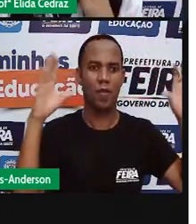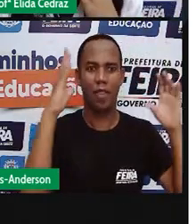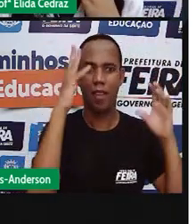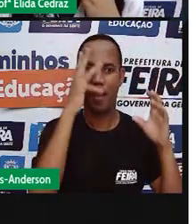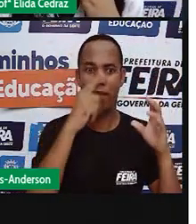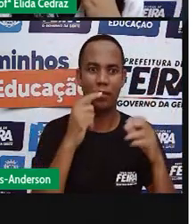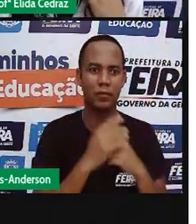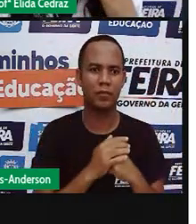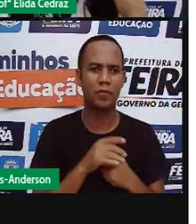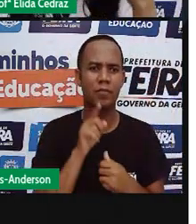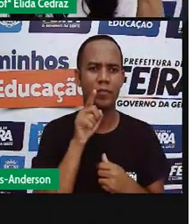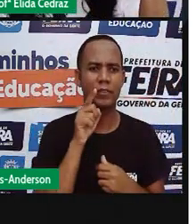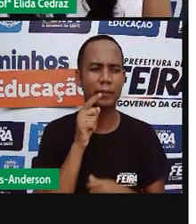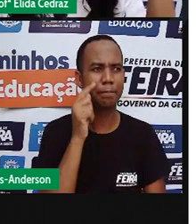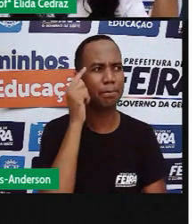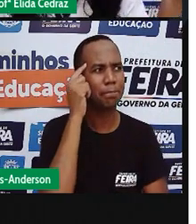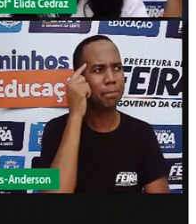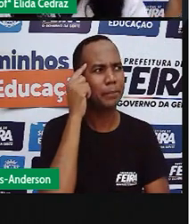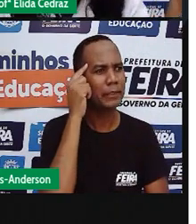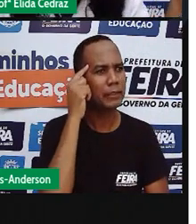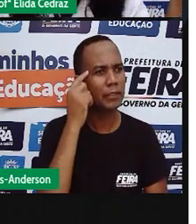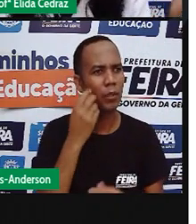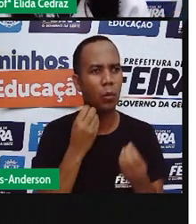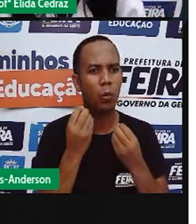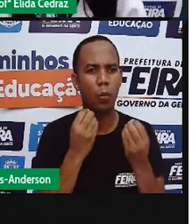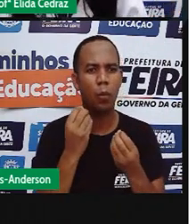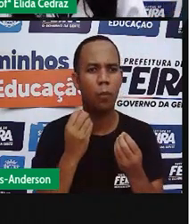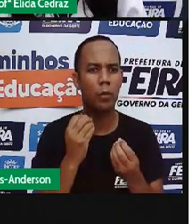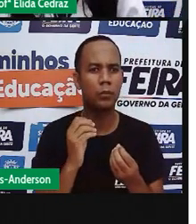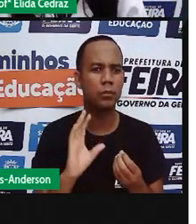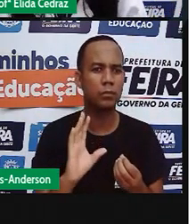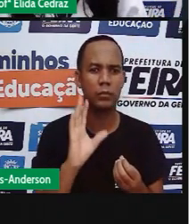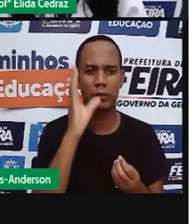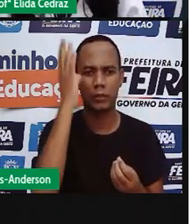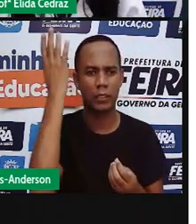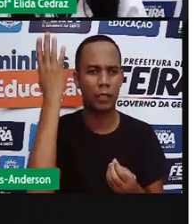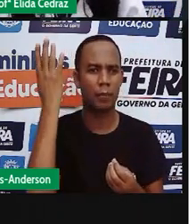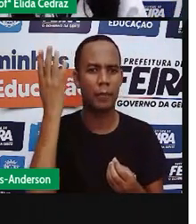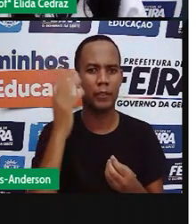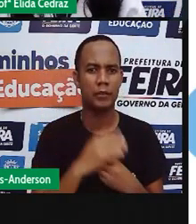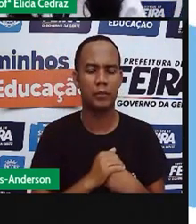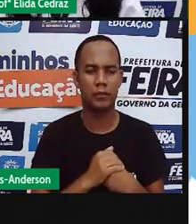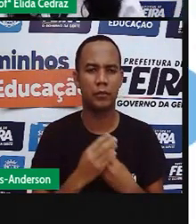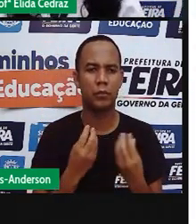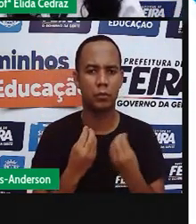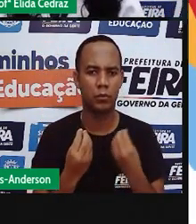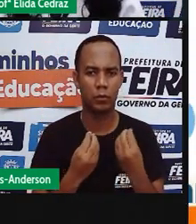Mas você já parou para pensar como é que aparece no céu? Vamos ver? Vamos descobrir?